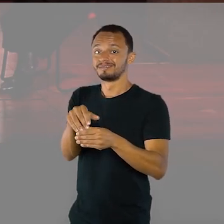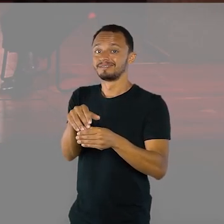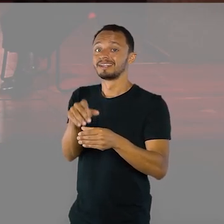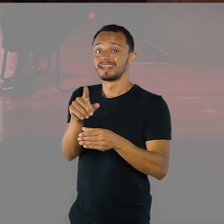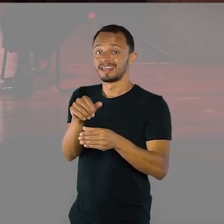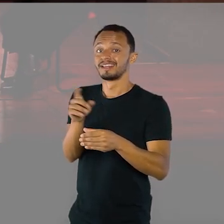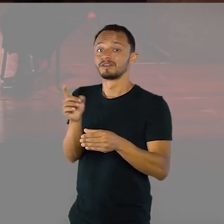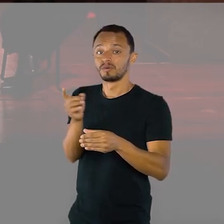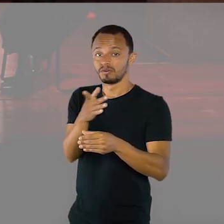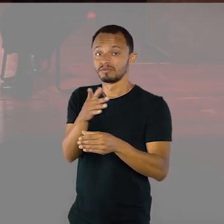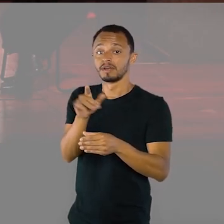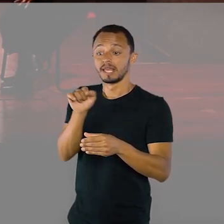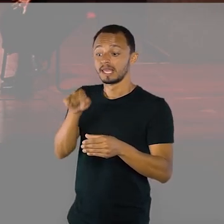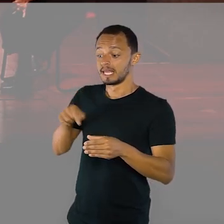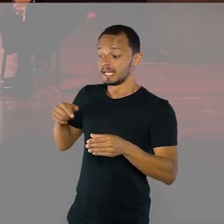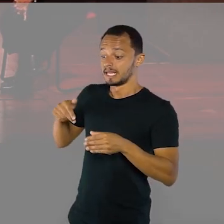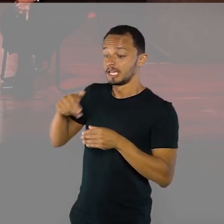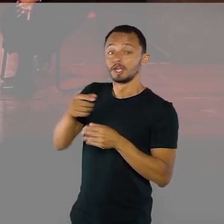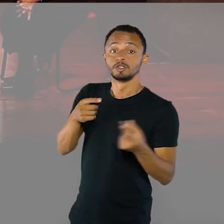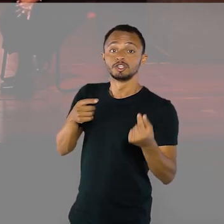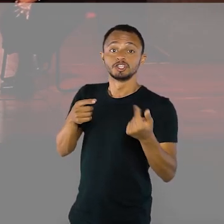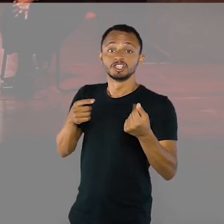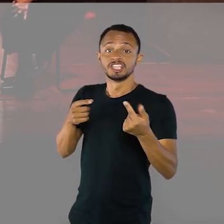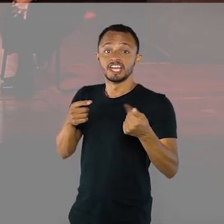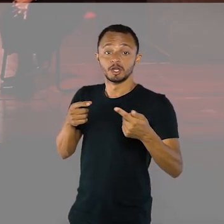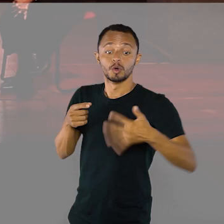conta aparece também, do outro lado.